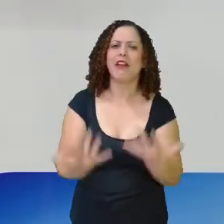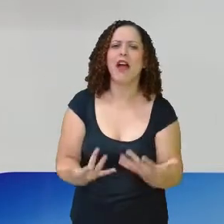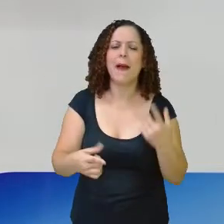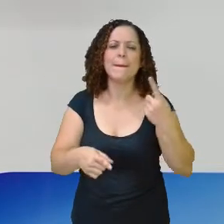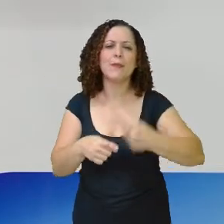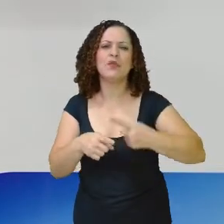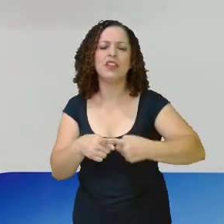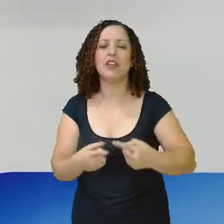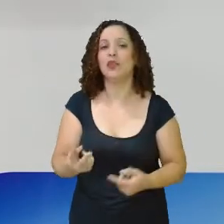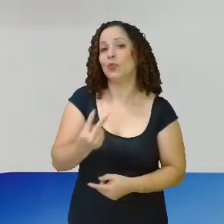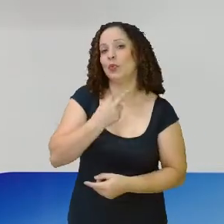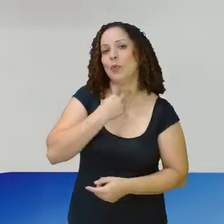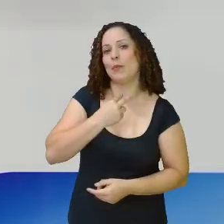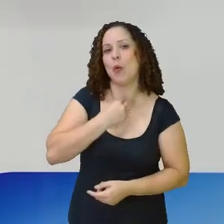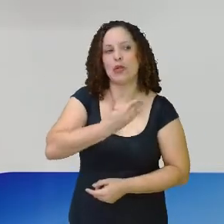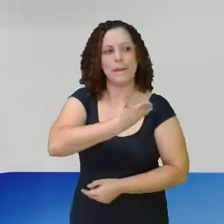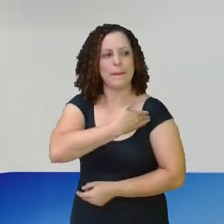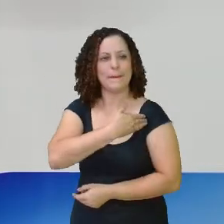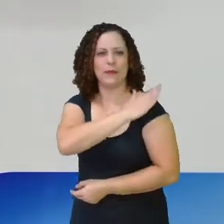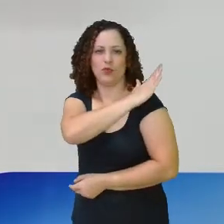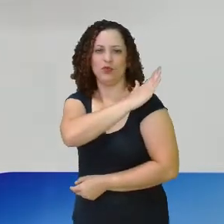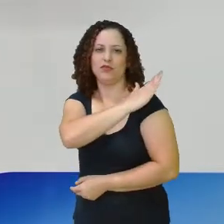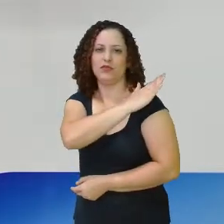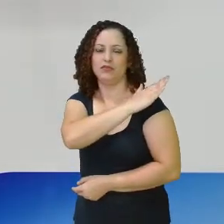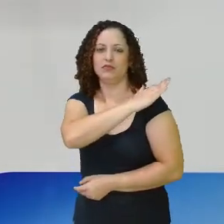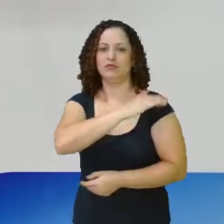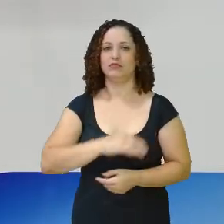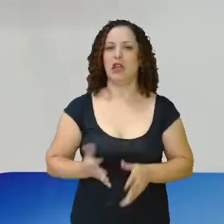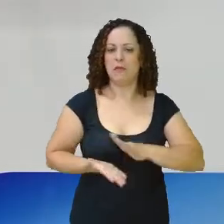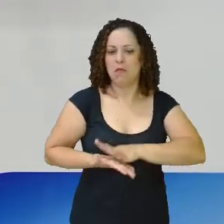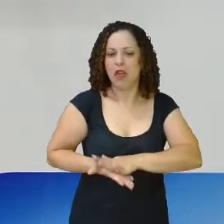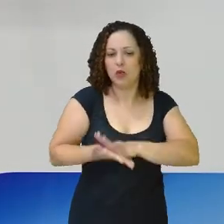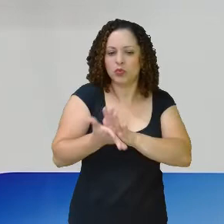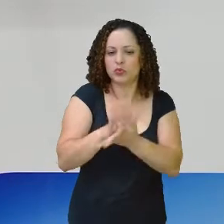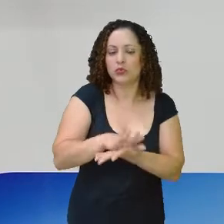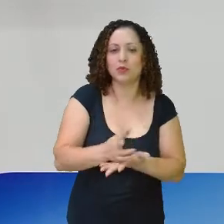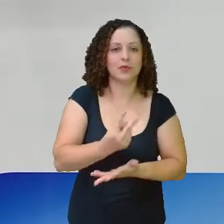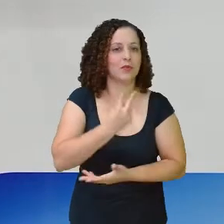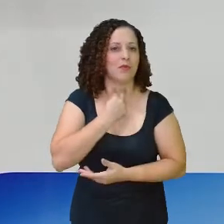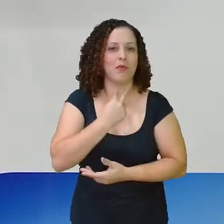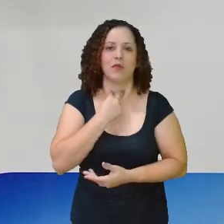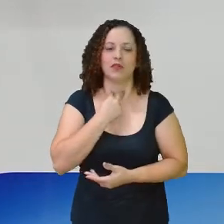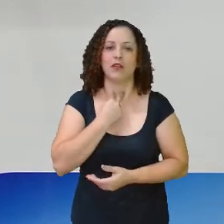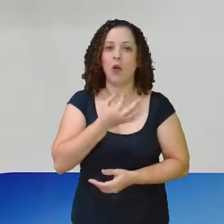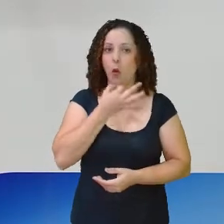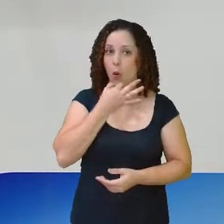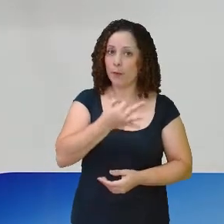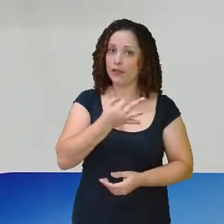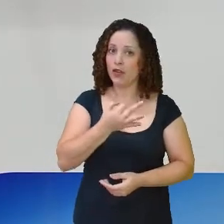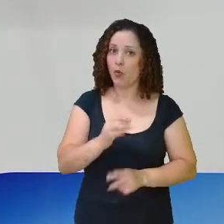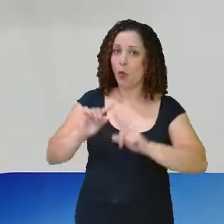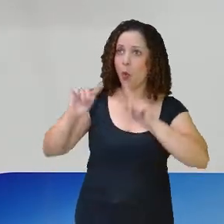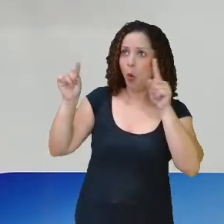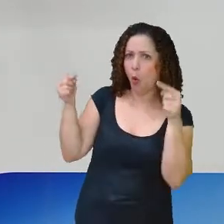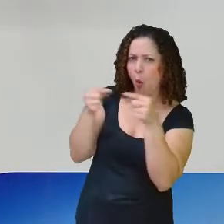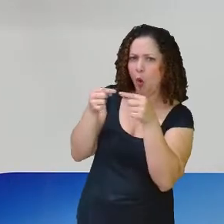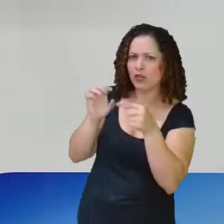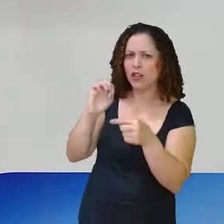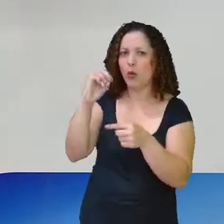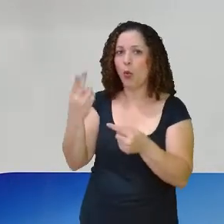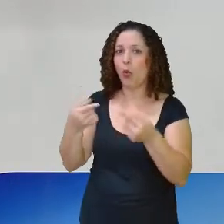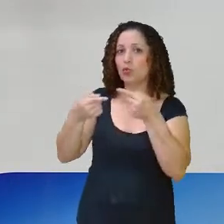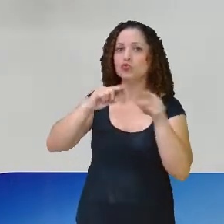ser preconceituoso com pessoas diferentes. Ele deu a opinião dele. Você concorda ou você discorda?